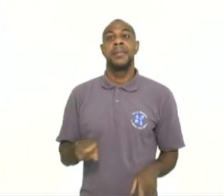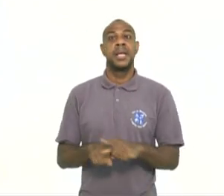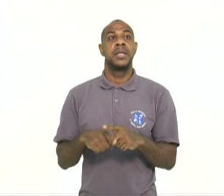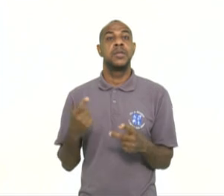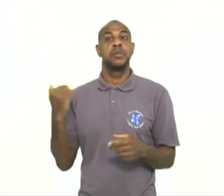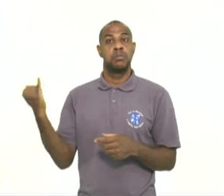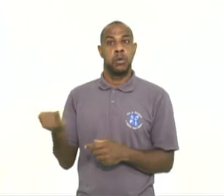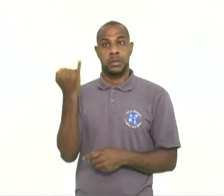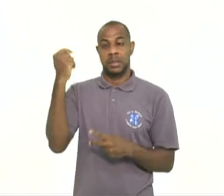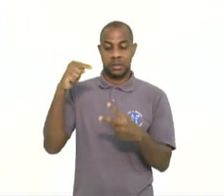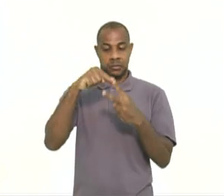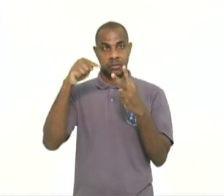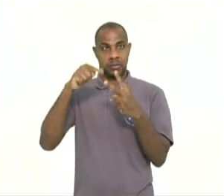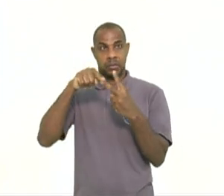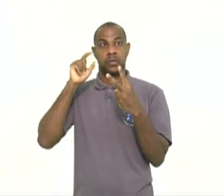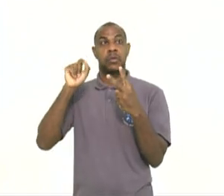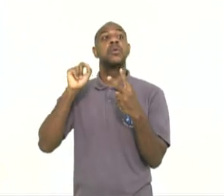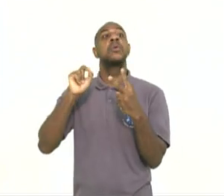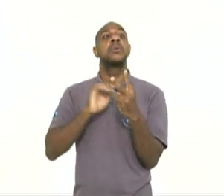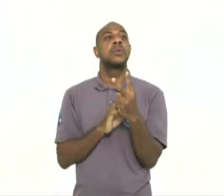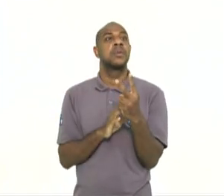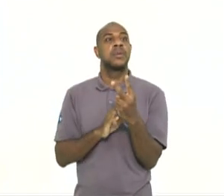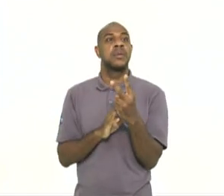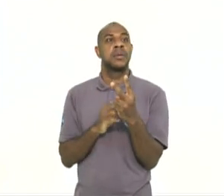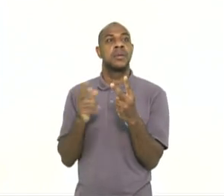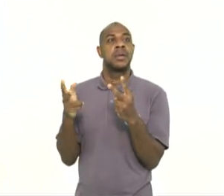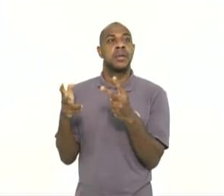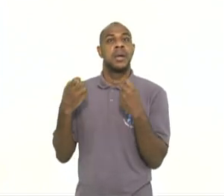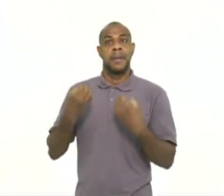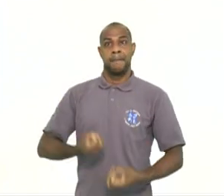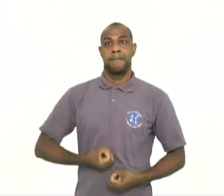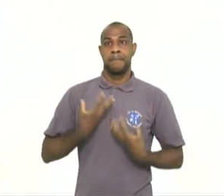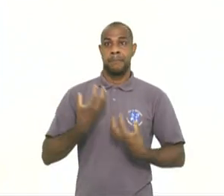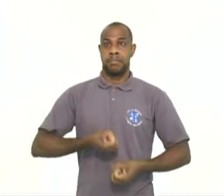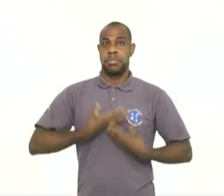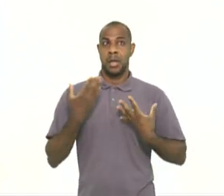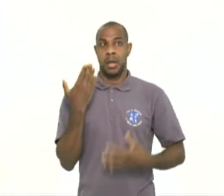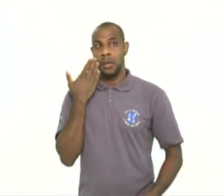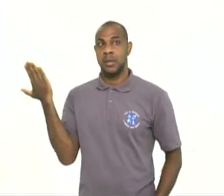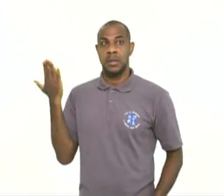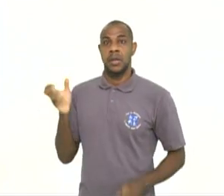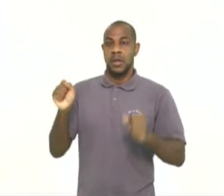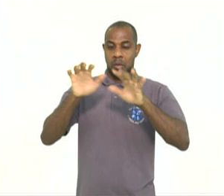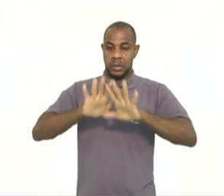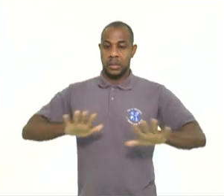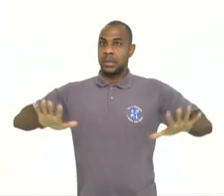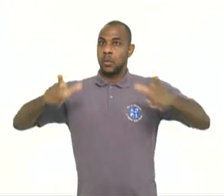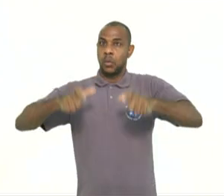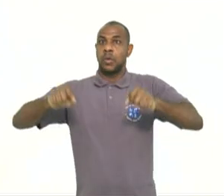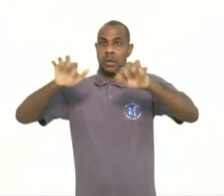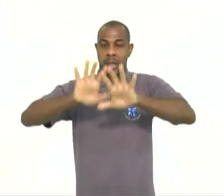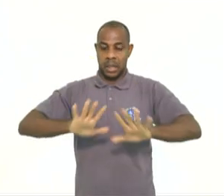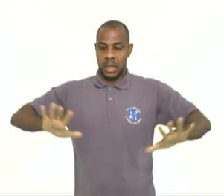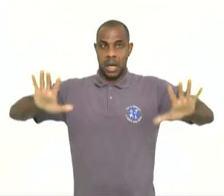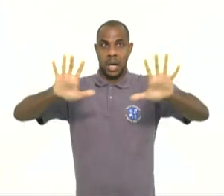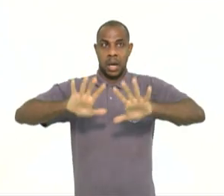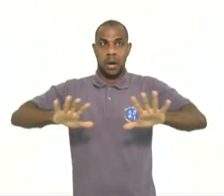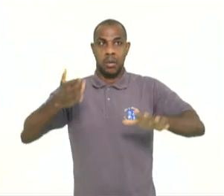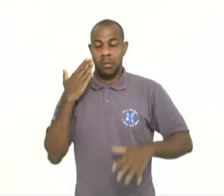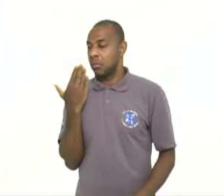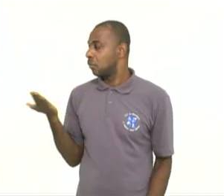muito importante entre a construção de uma história em quadrinho é a perspectiva que são os cenários né sempre esse